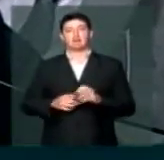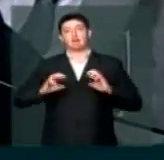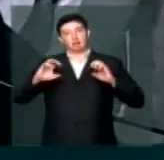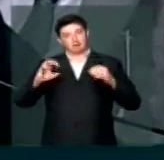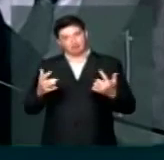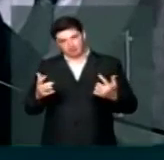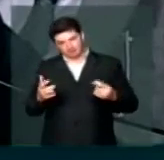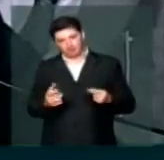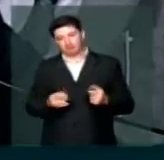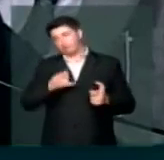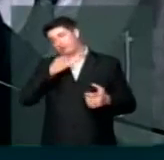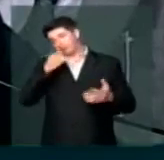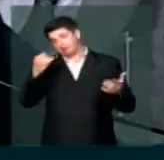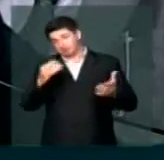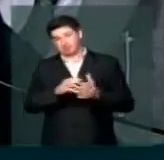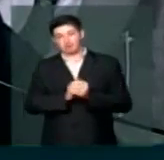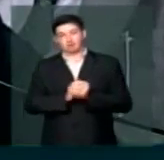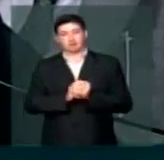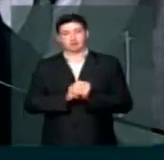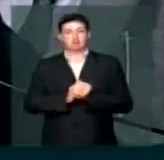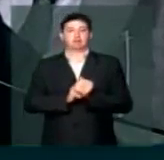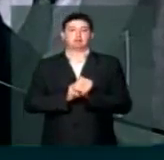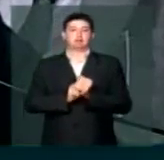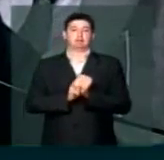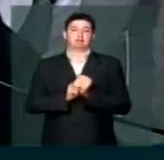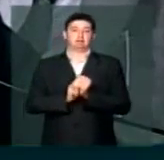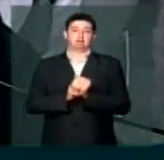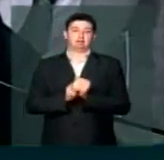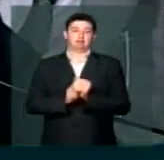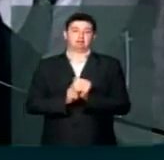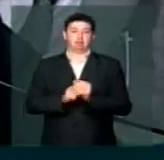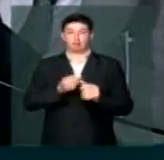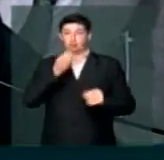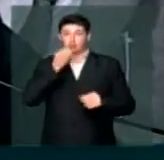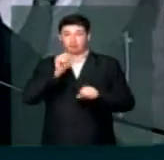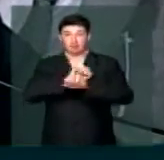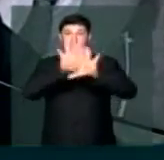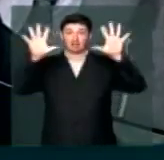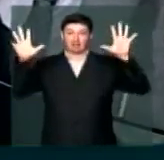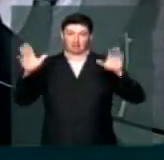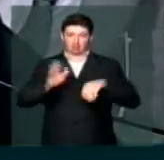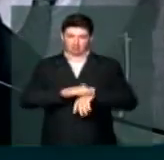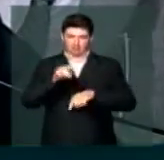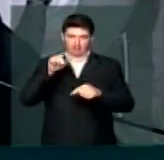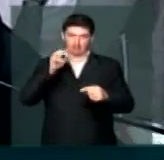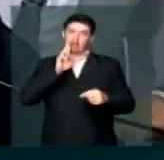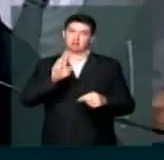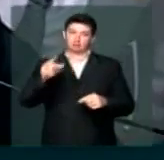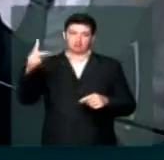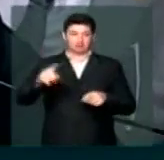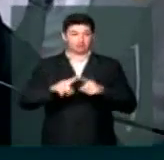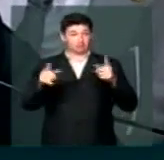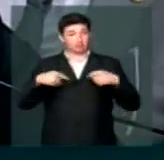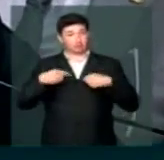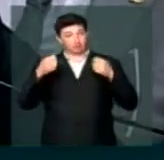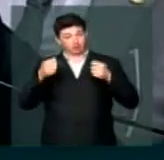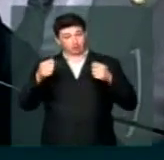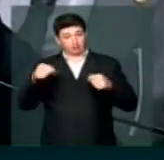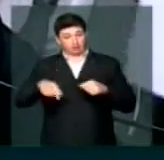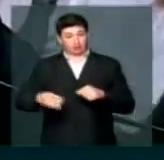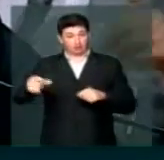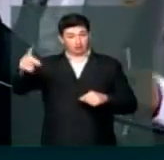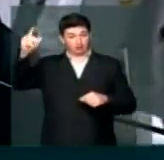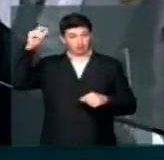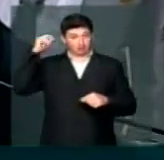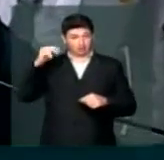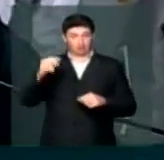vai, infelizmente, acho que ele deveria ser mais objetivo em algumas respostas, mas o que eu tenho tentado aqui desde a